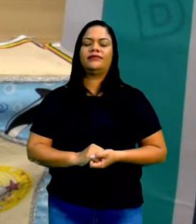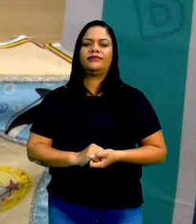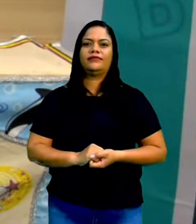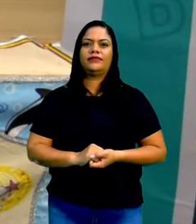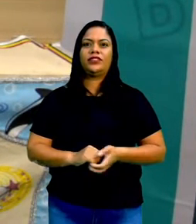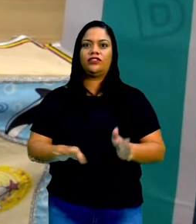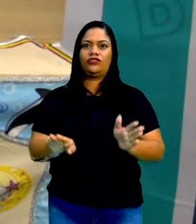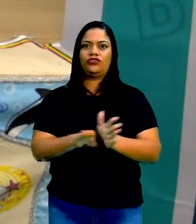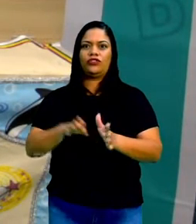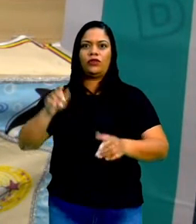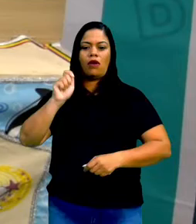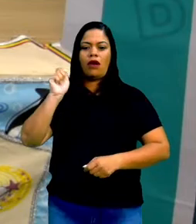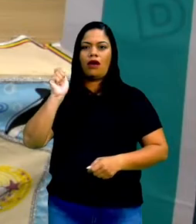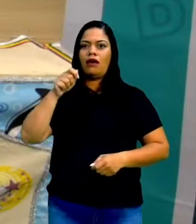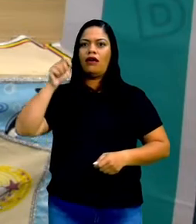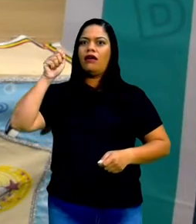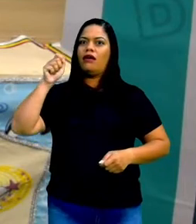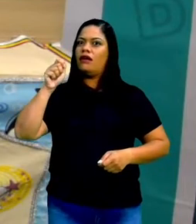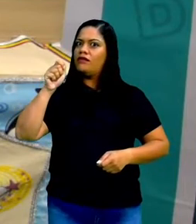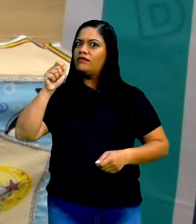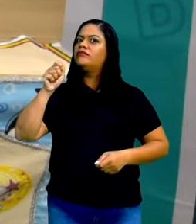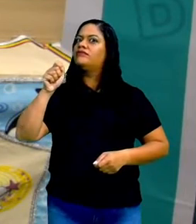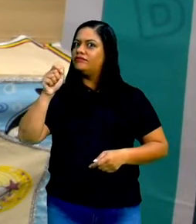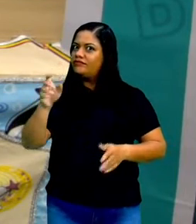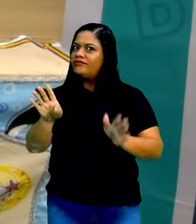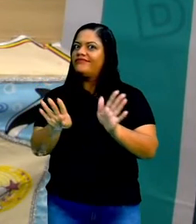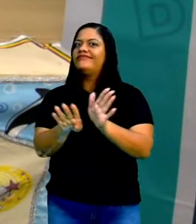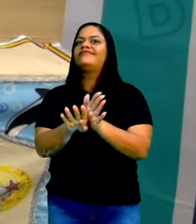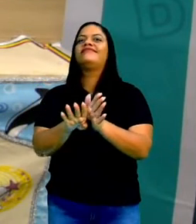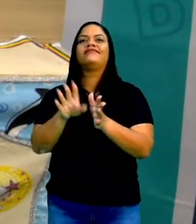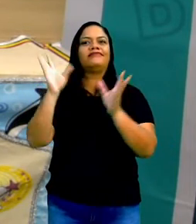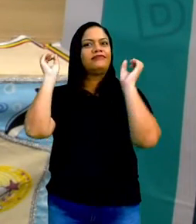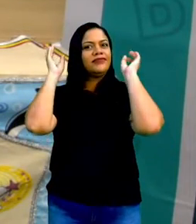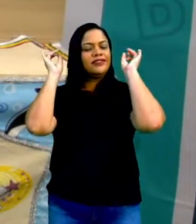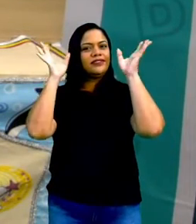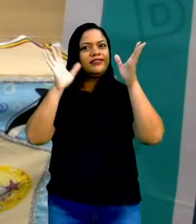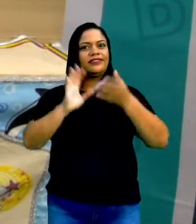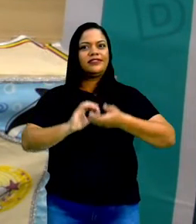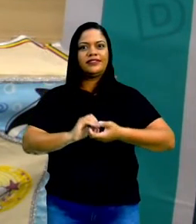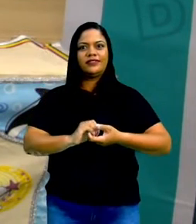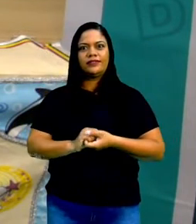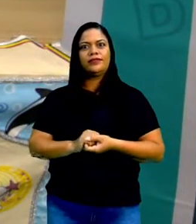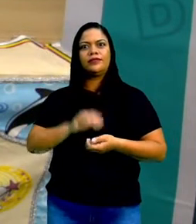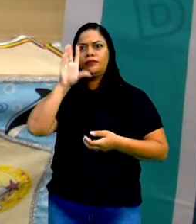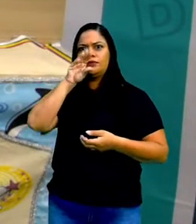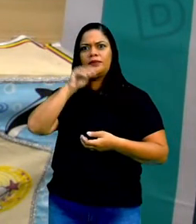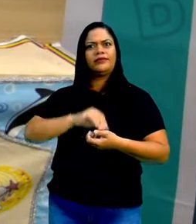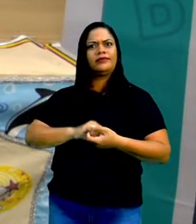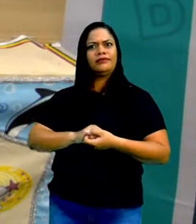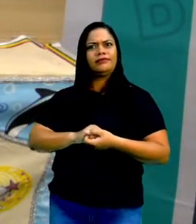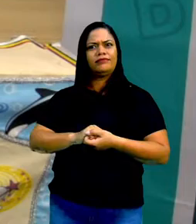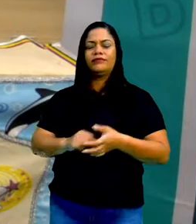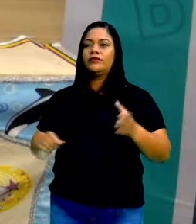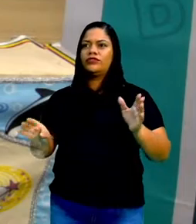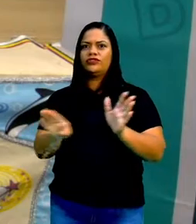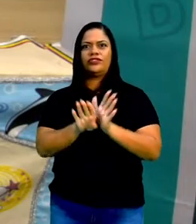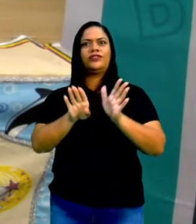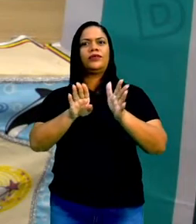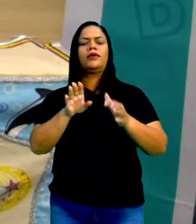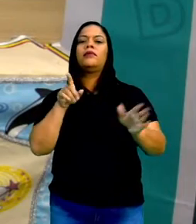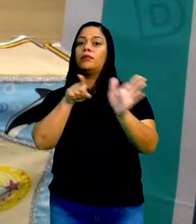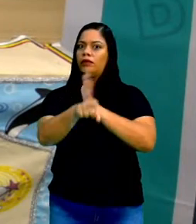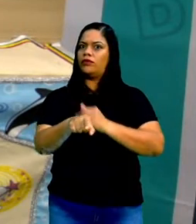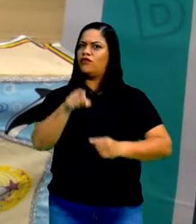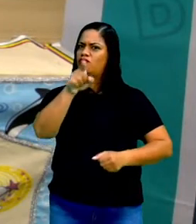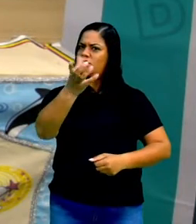apareceu a fada madrinha, leiturinha. Isso! O patinho. O patinho. E perguntou a